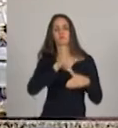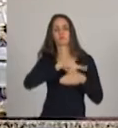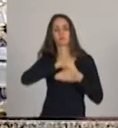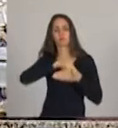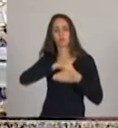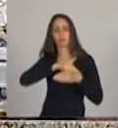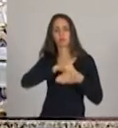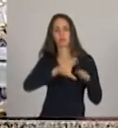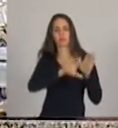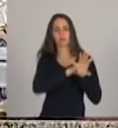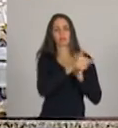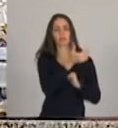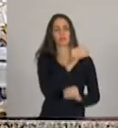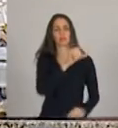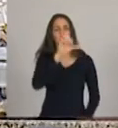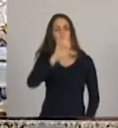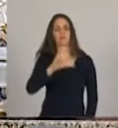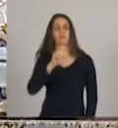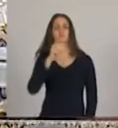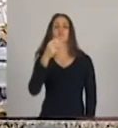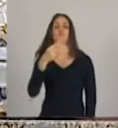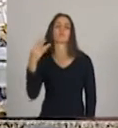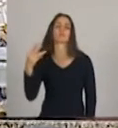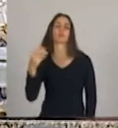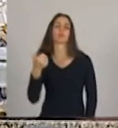da lei 10.976, de